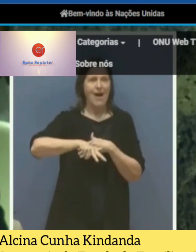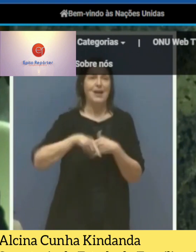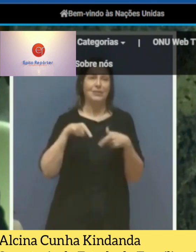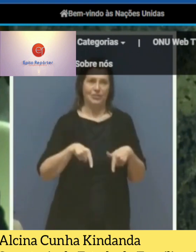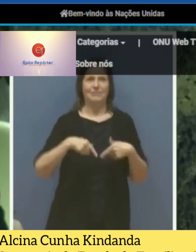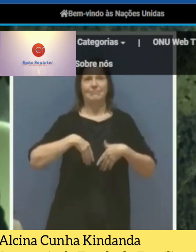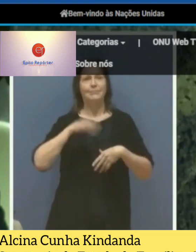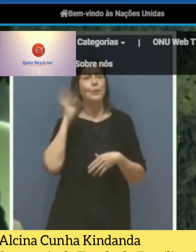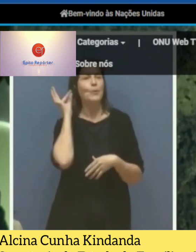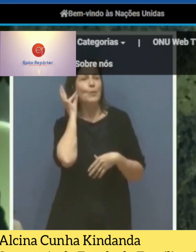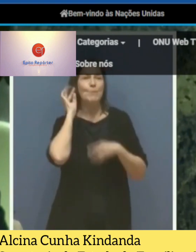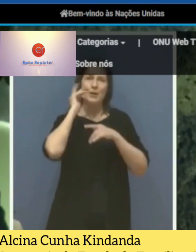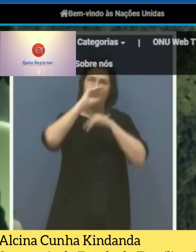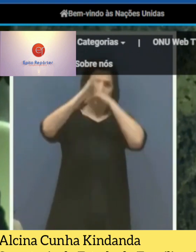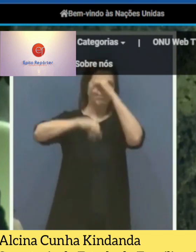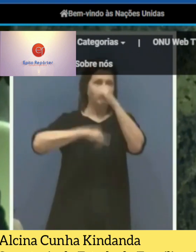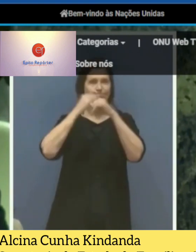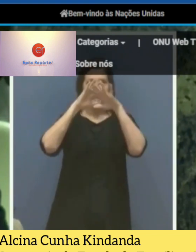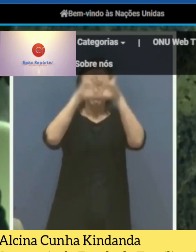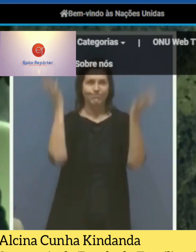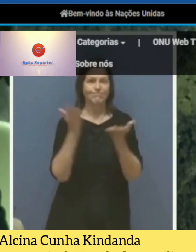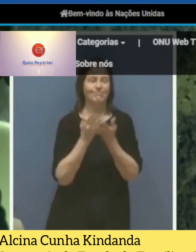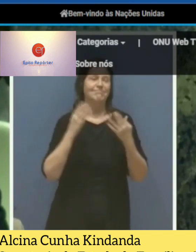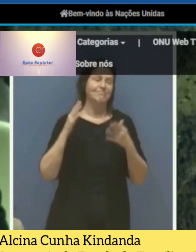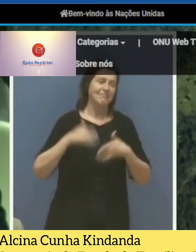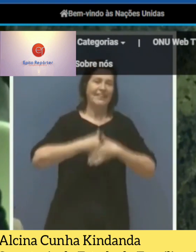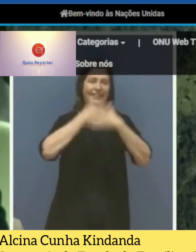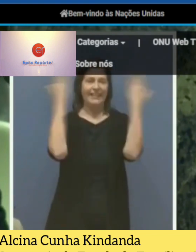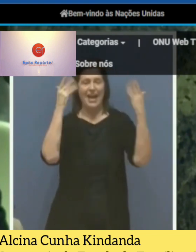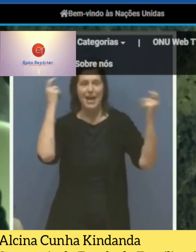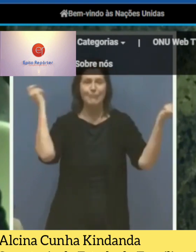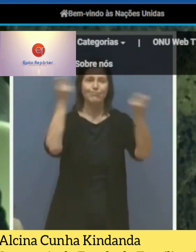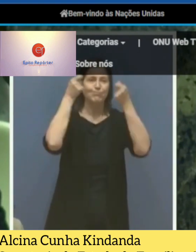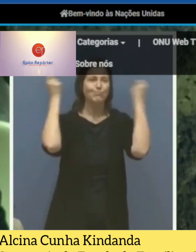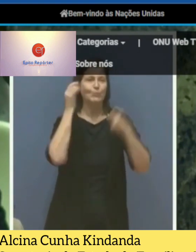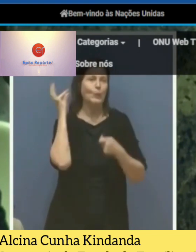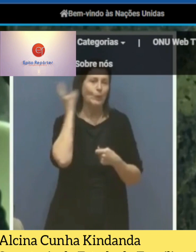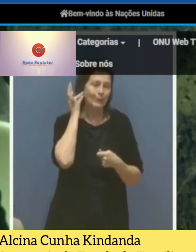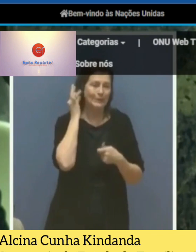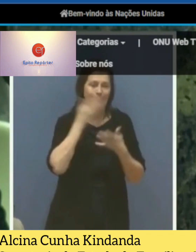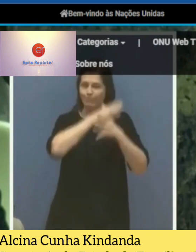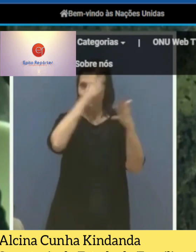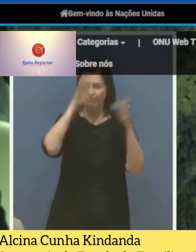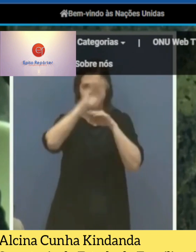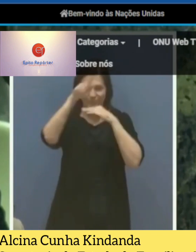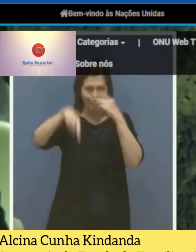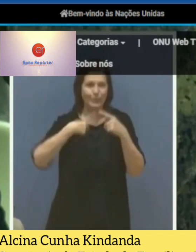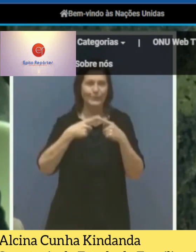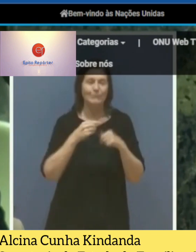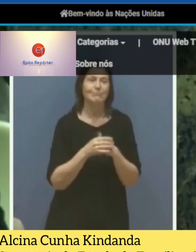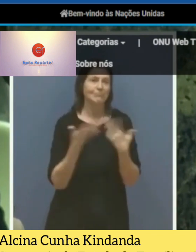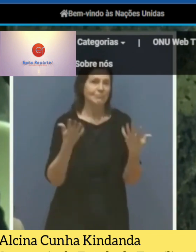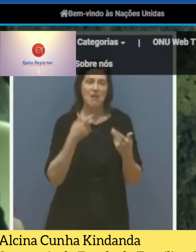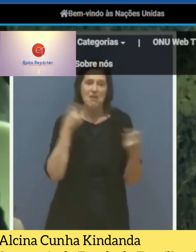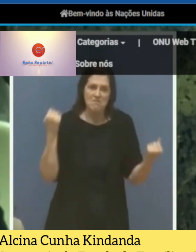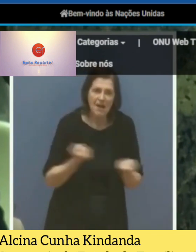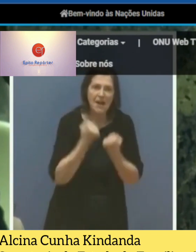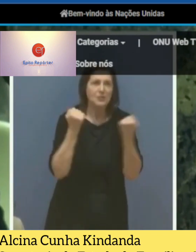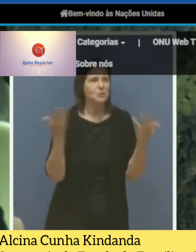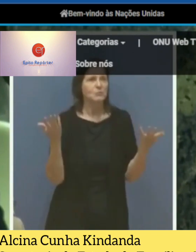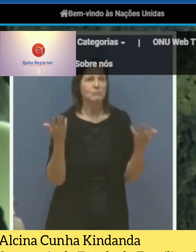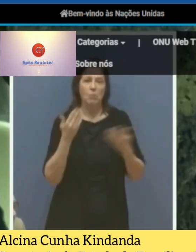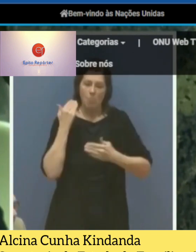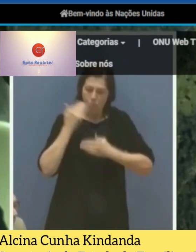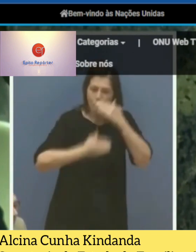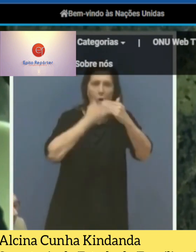para partilharmos as nossas ações avanços desafios e sobretudo reafirmar o nosso compromisso na garantia